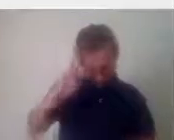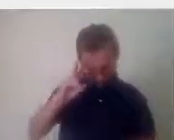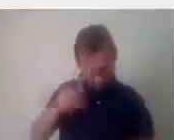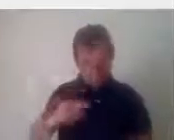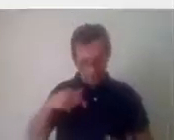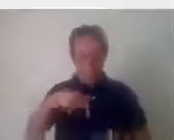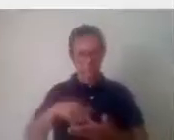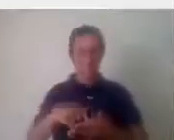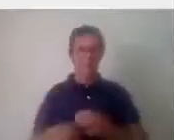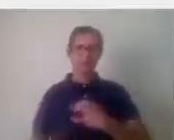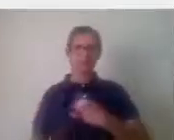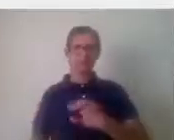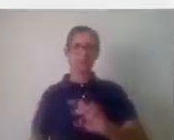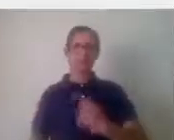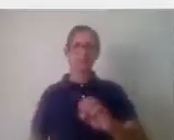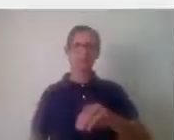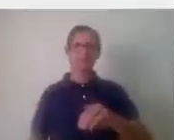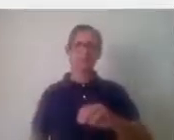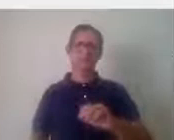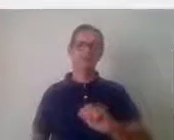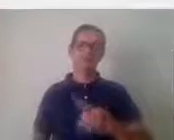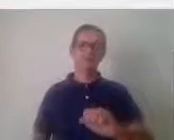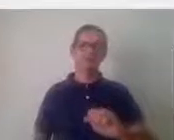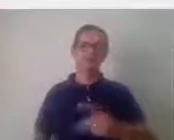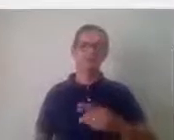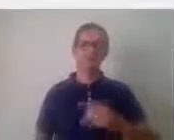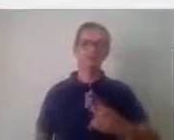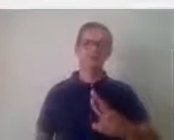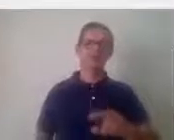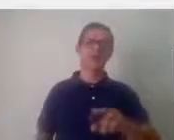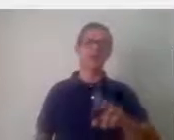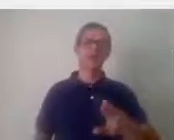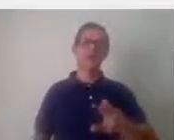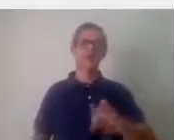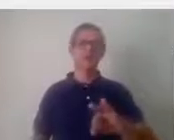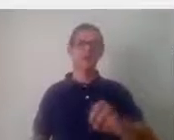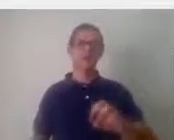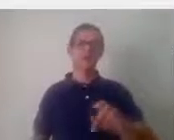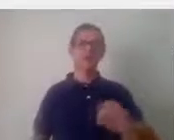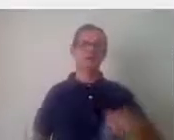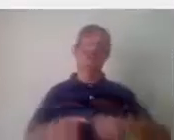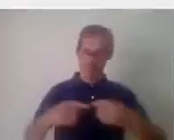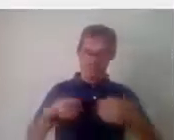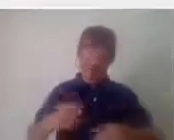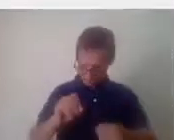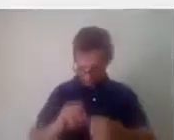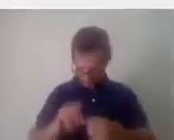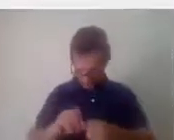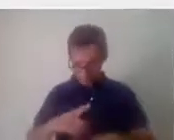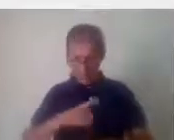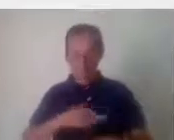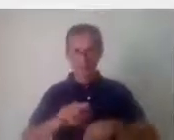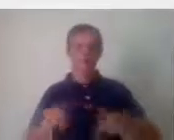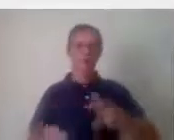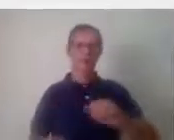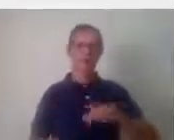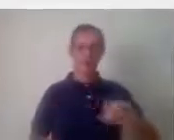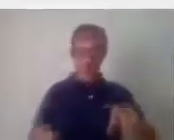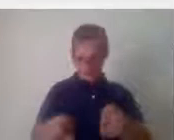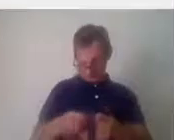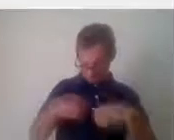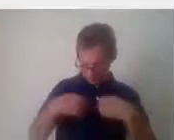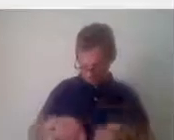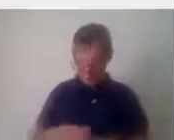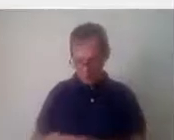em coordenada polar, ele é dado por Rθ. Então, você vai precisar saber da variação do meu raio e você também